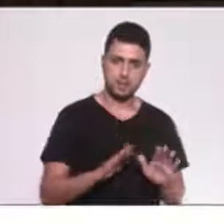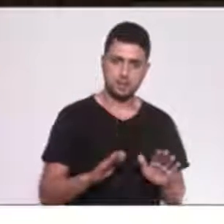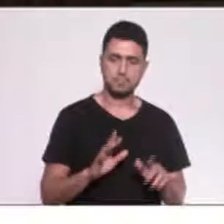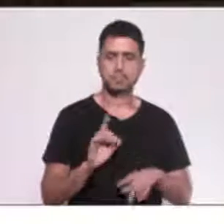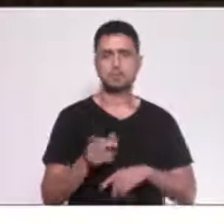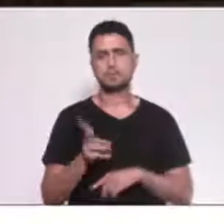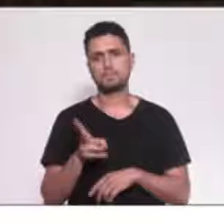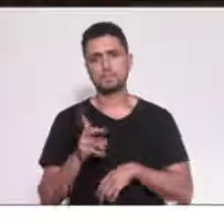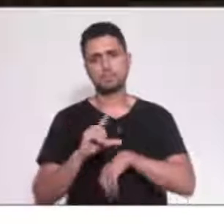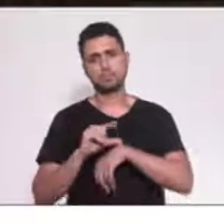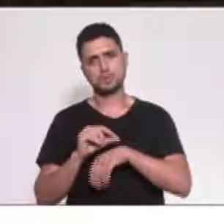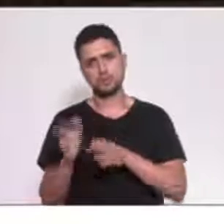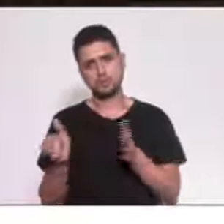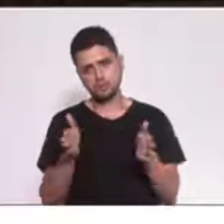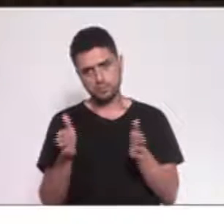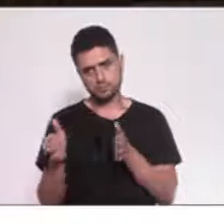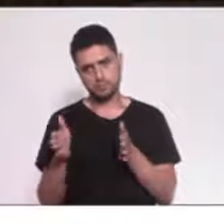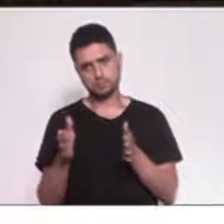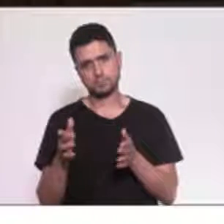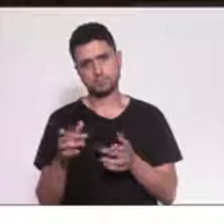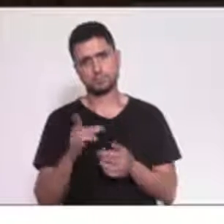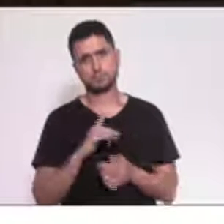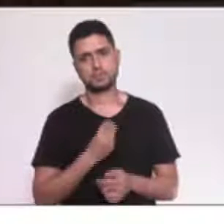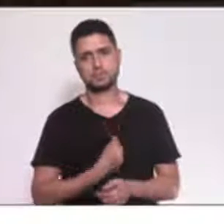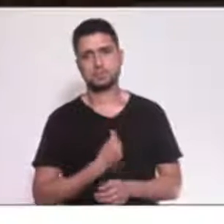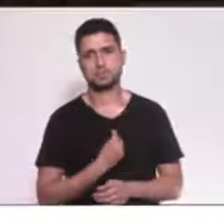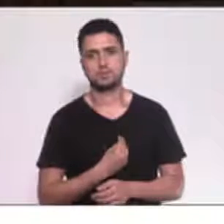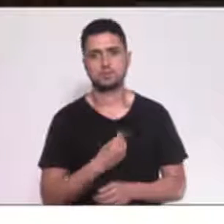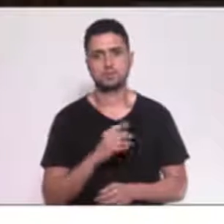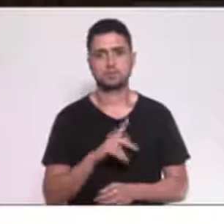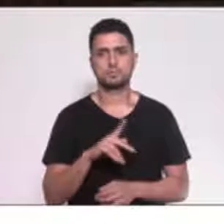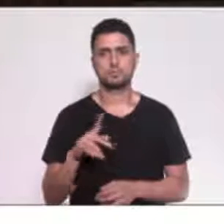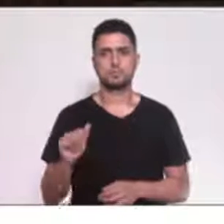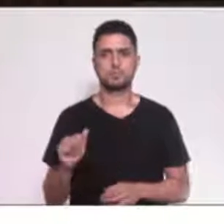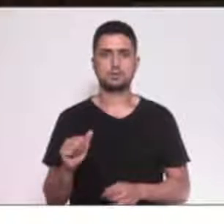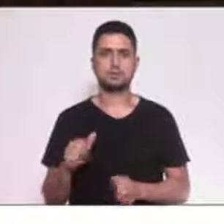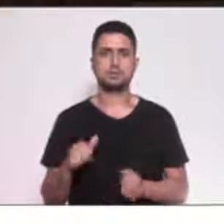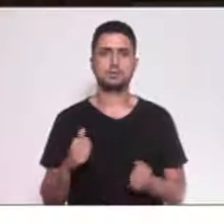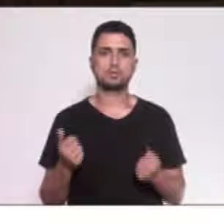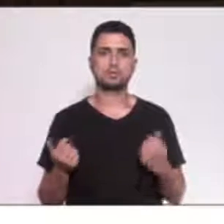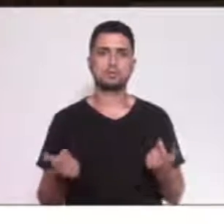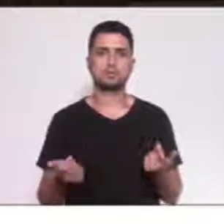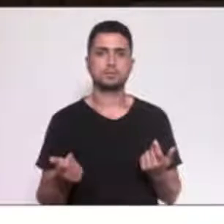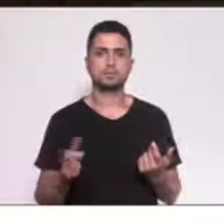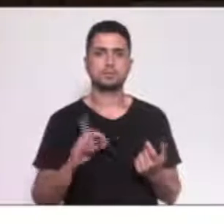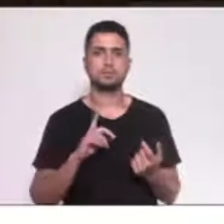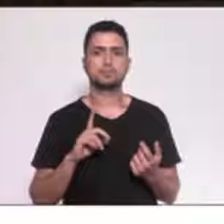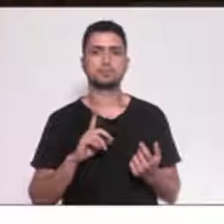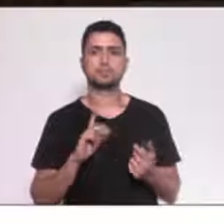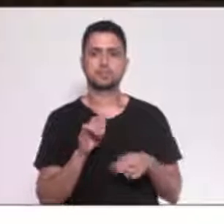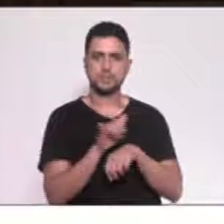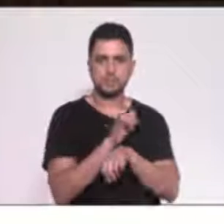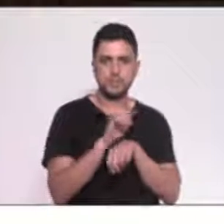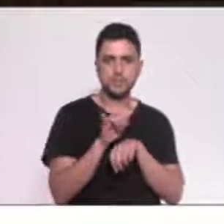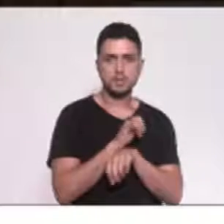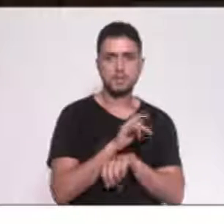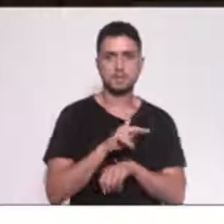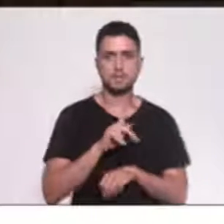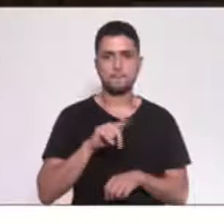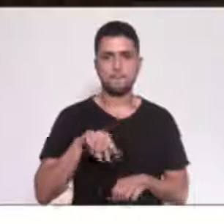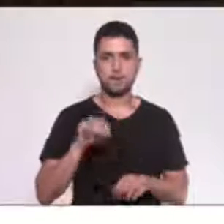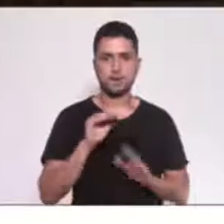época da expiração da vigência deste PPA, a questão estratégica de planejamento, que ainda não